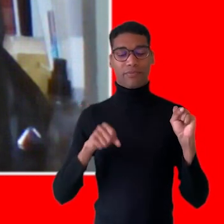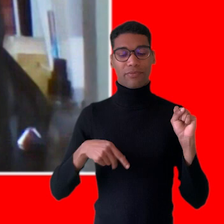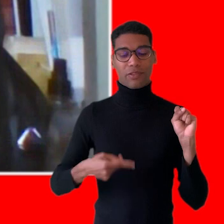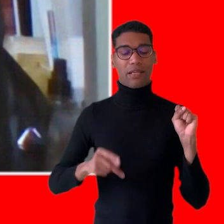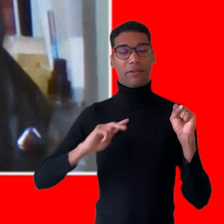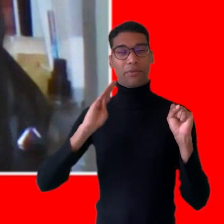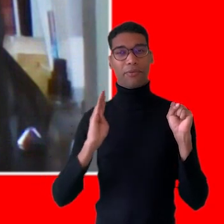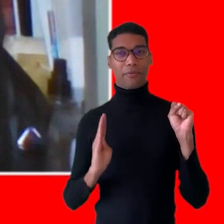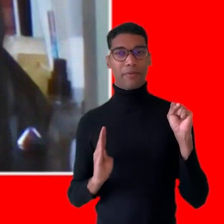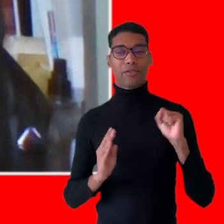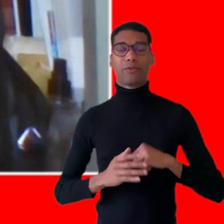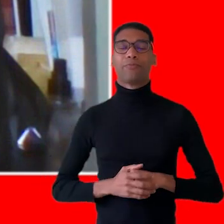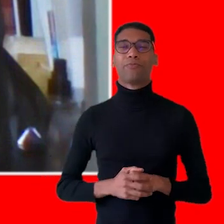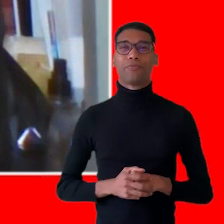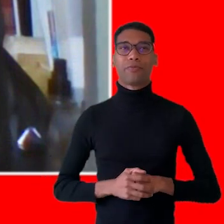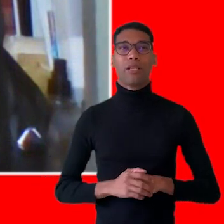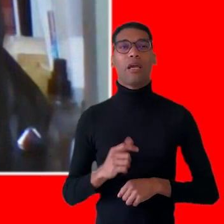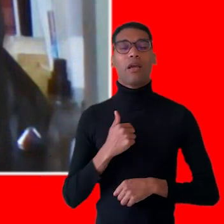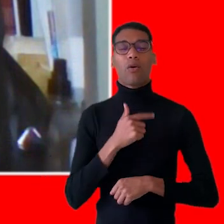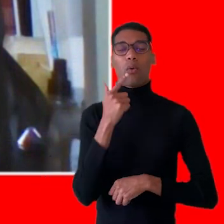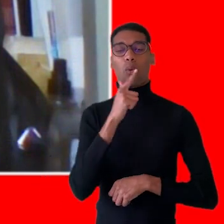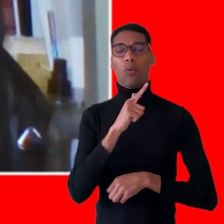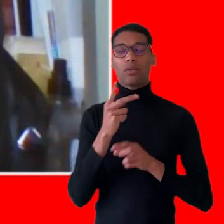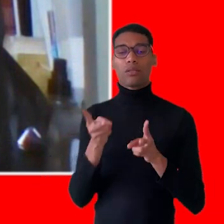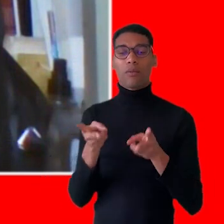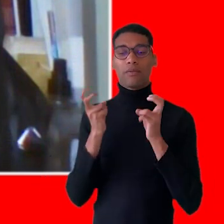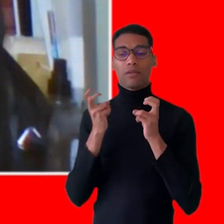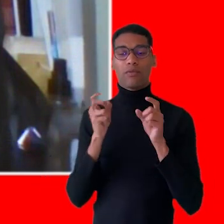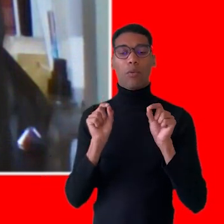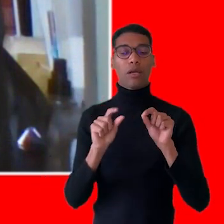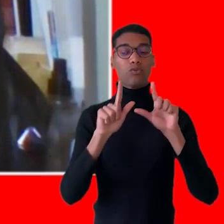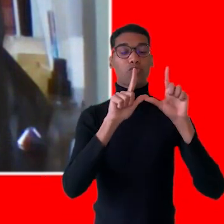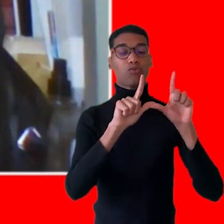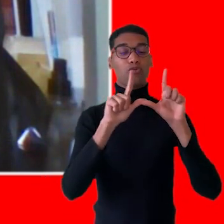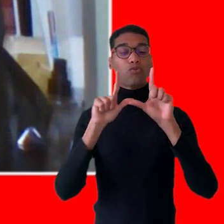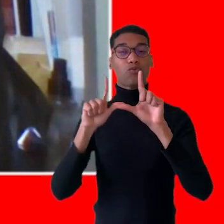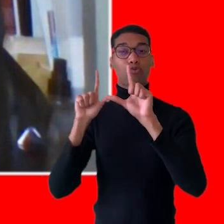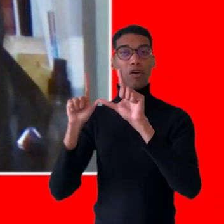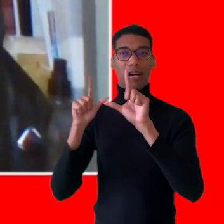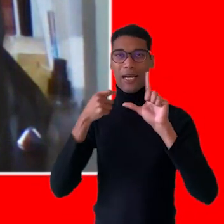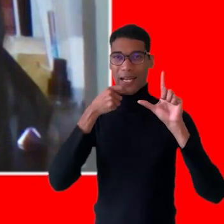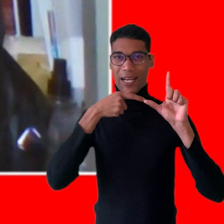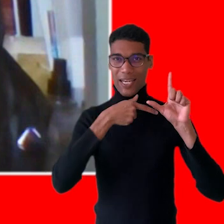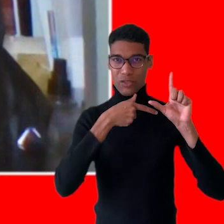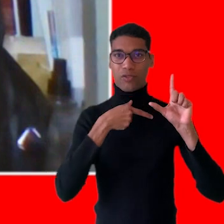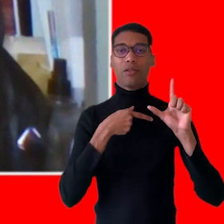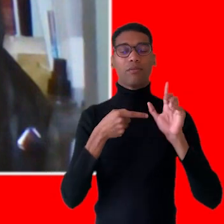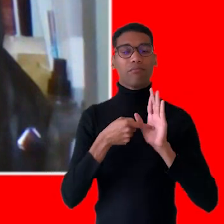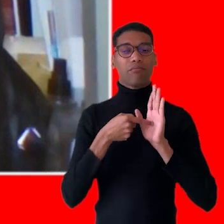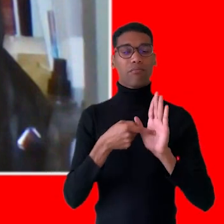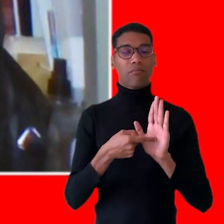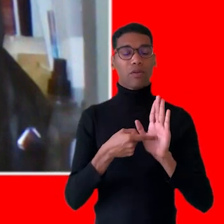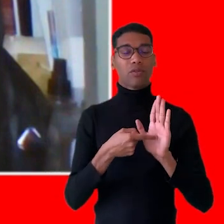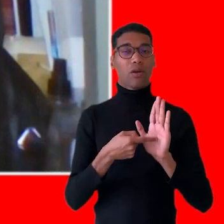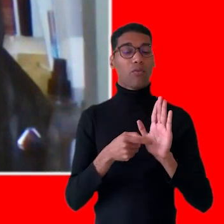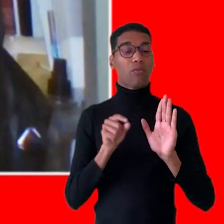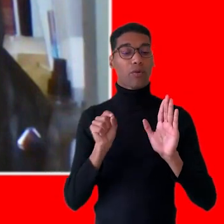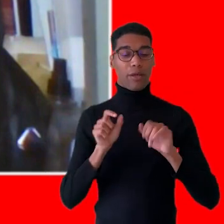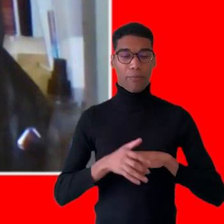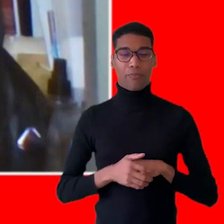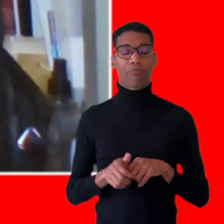escravatura no Brasil, eu observei charges que